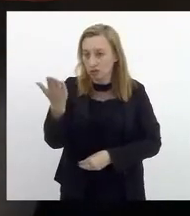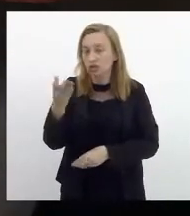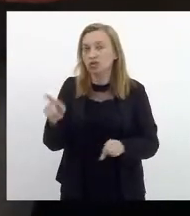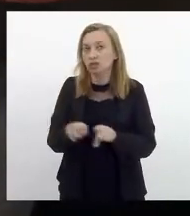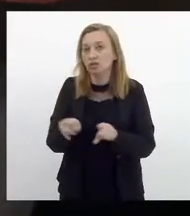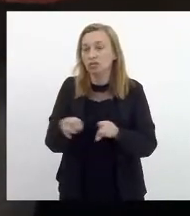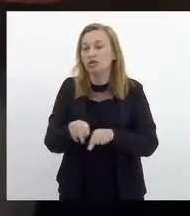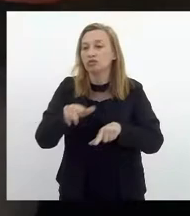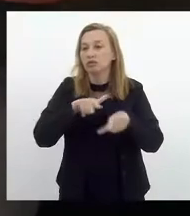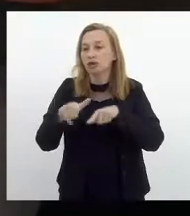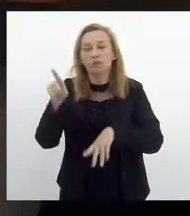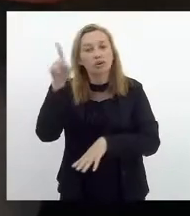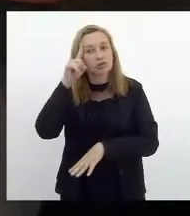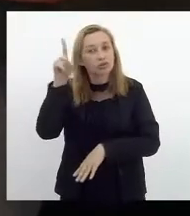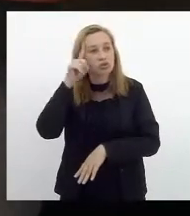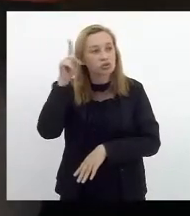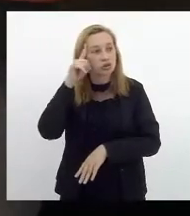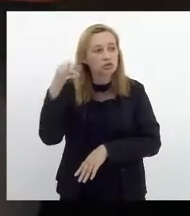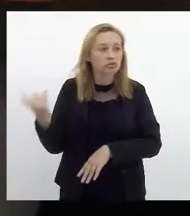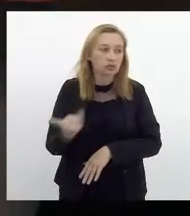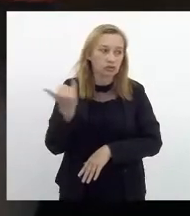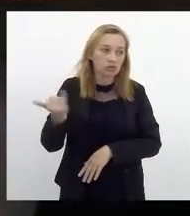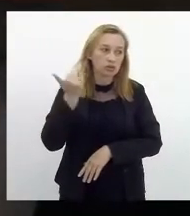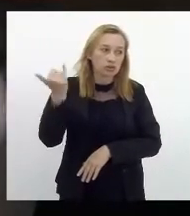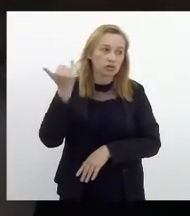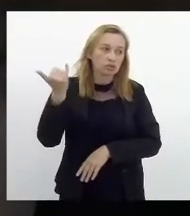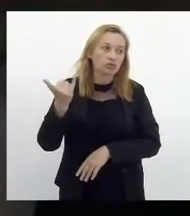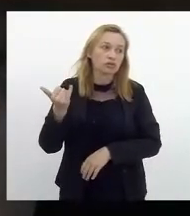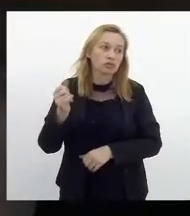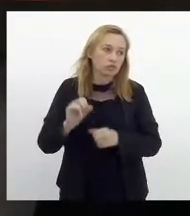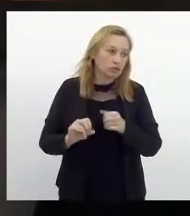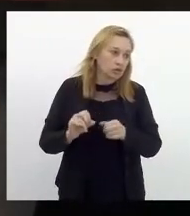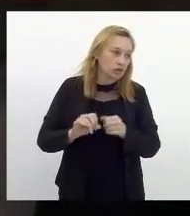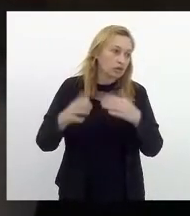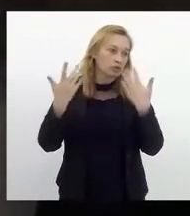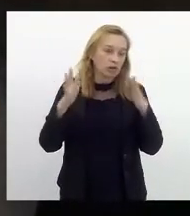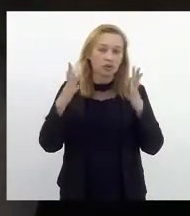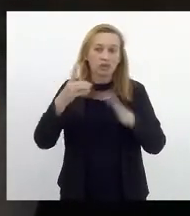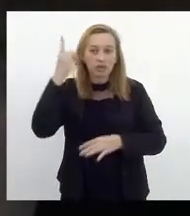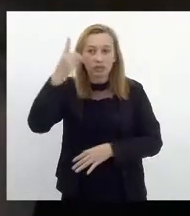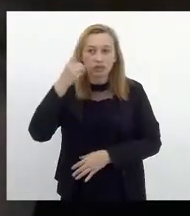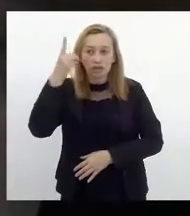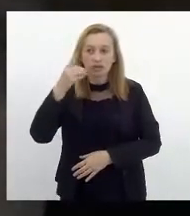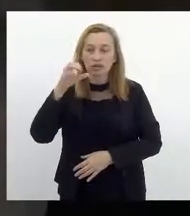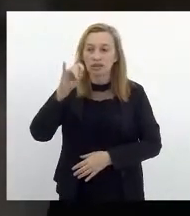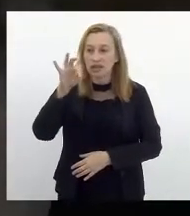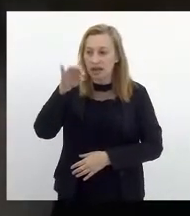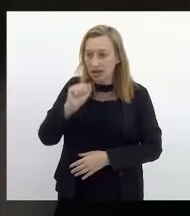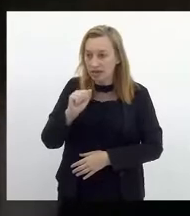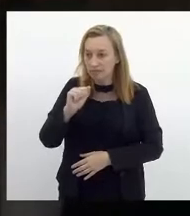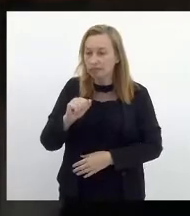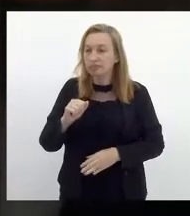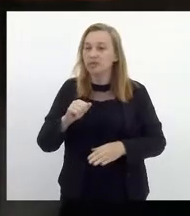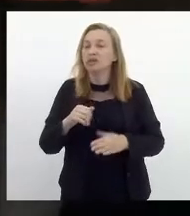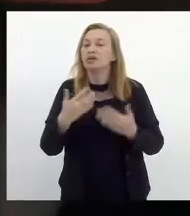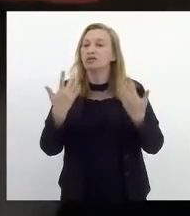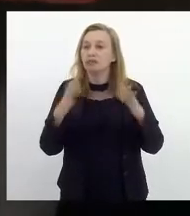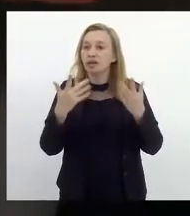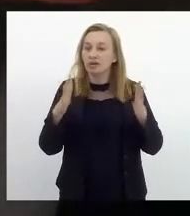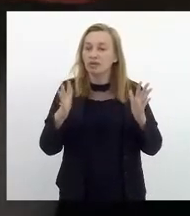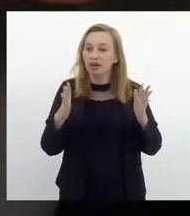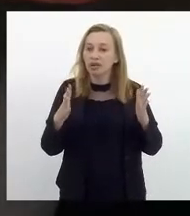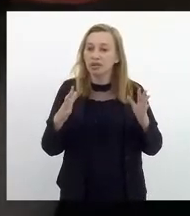no trabalho cotidiano importantíssimo que fazem. Parabéns, deputado Salema, parabéns aos quadros